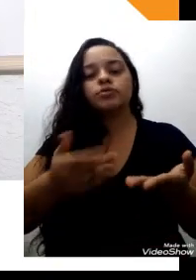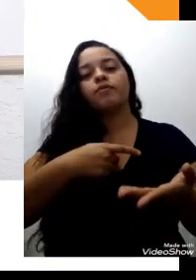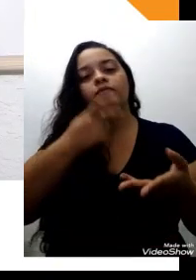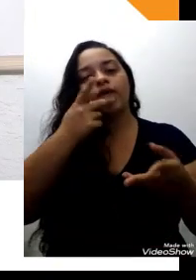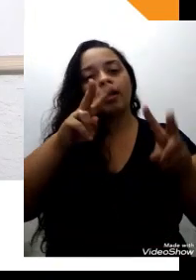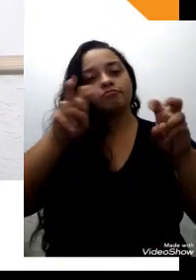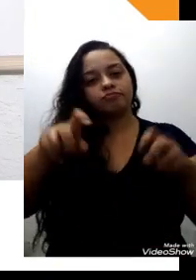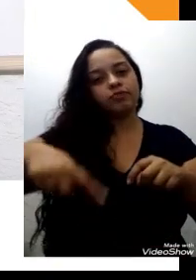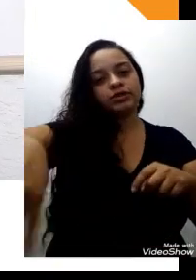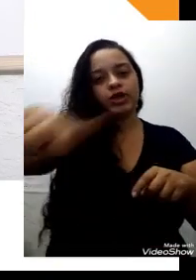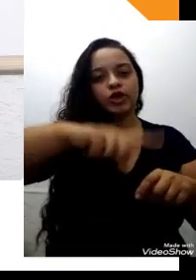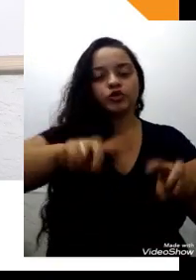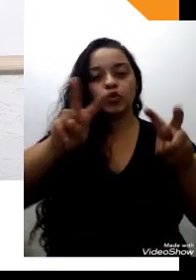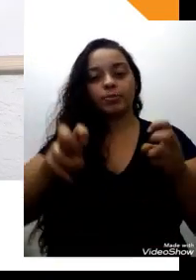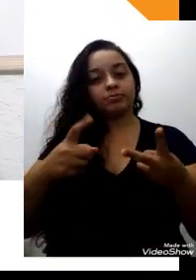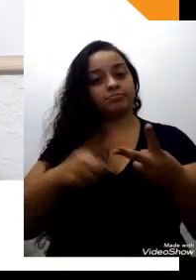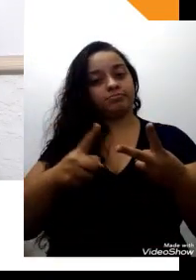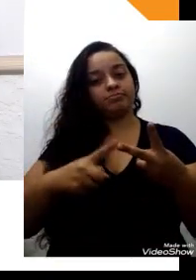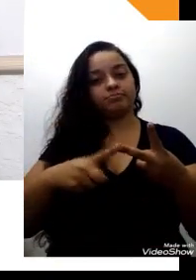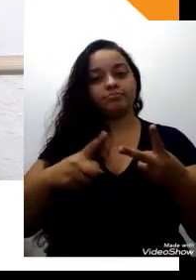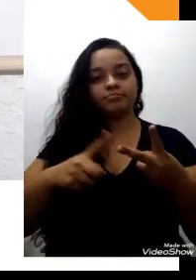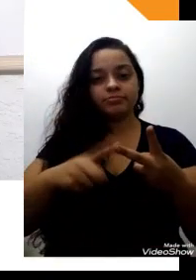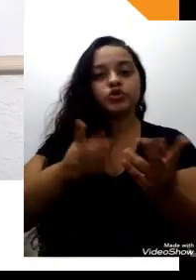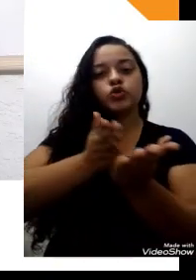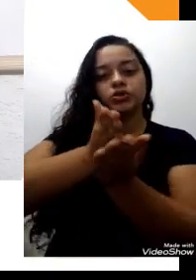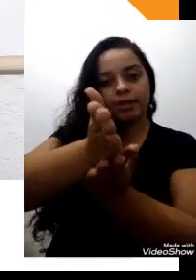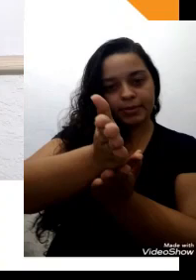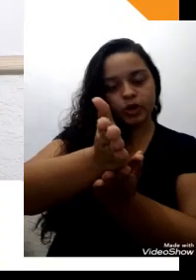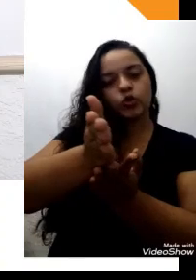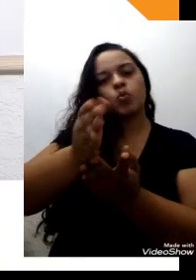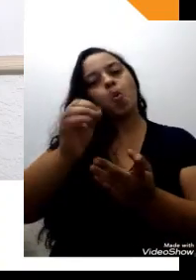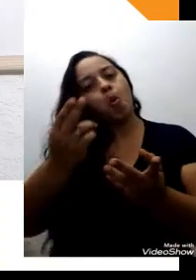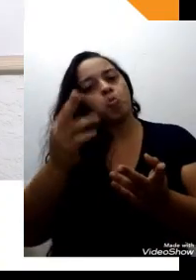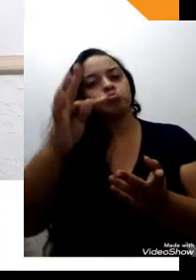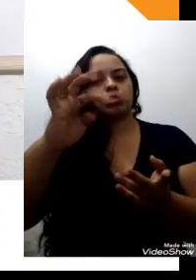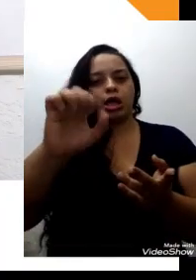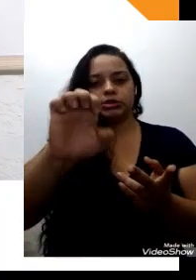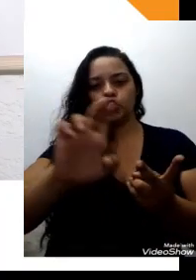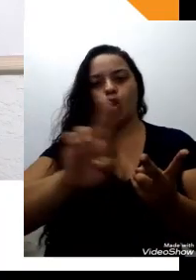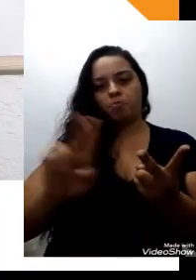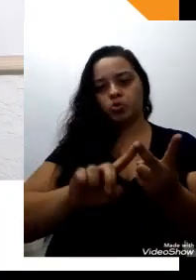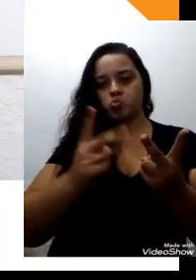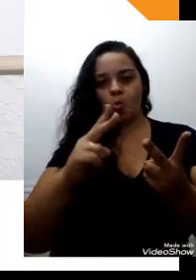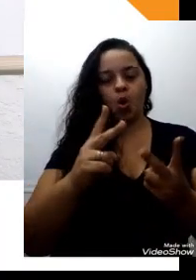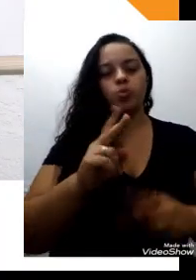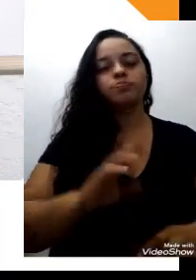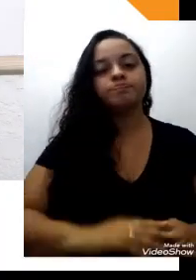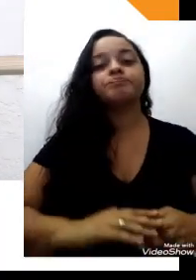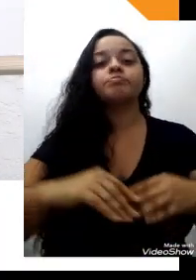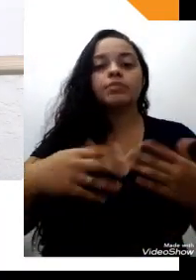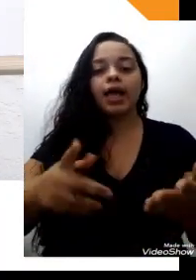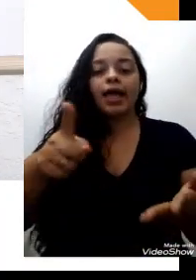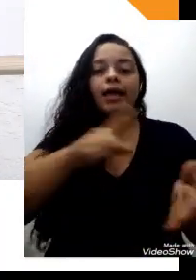eu vou falar com vocês sobre a segunda parte, que é direcionamento ou tese. Por quê?